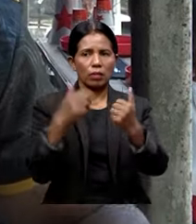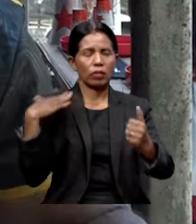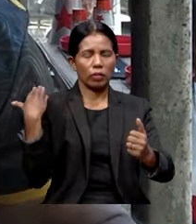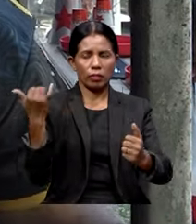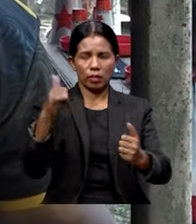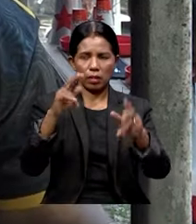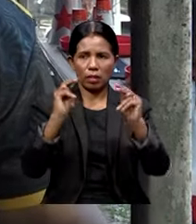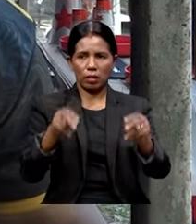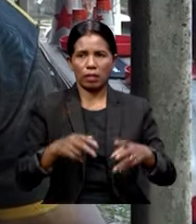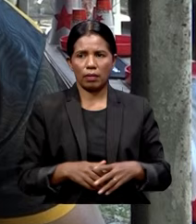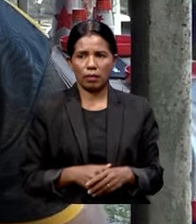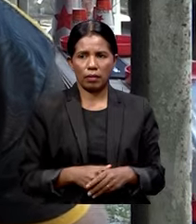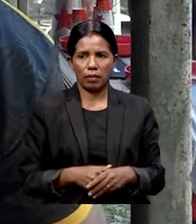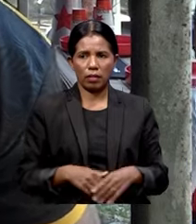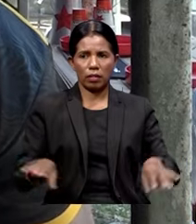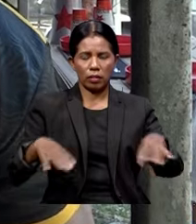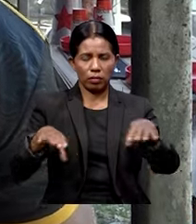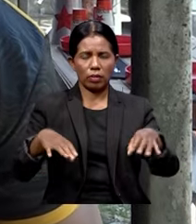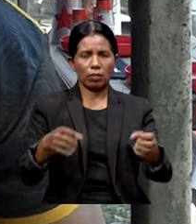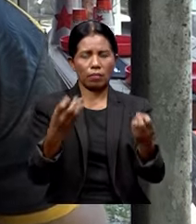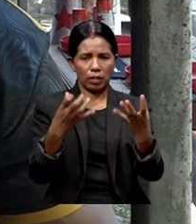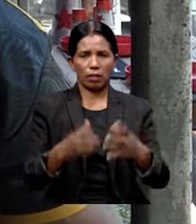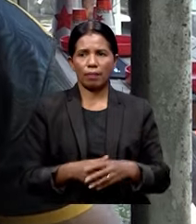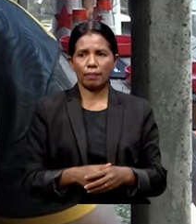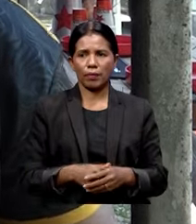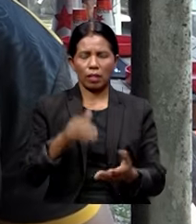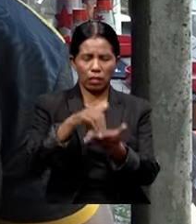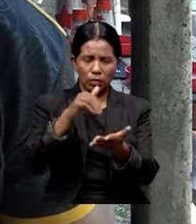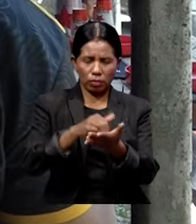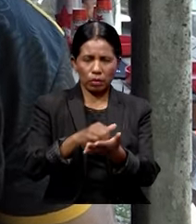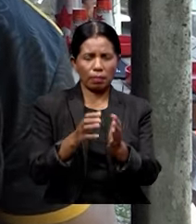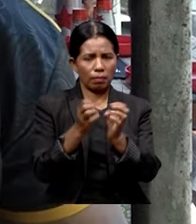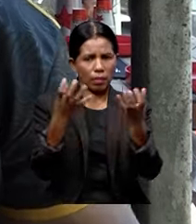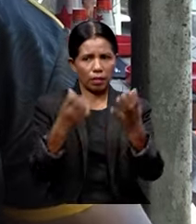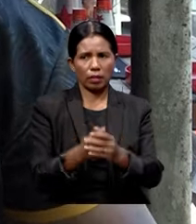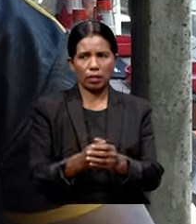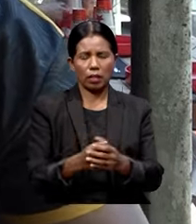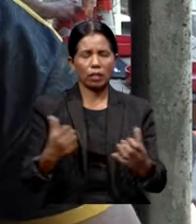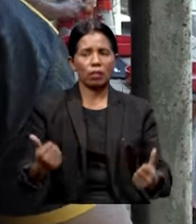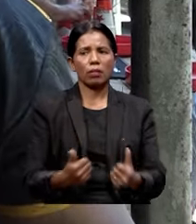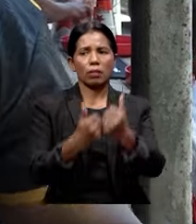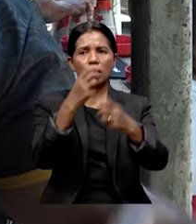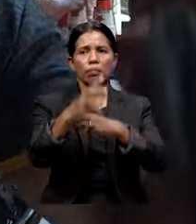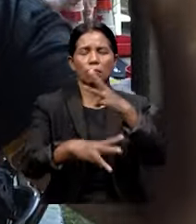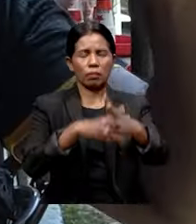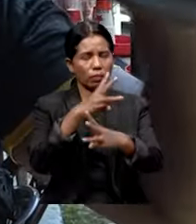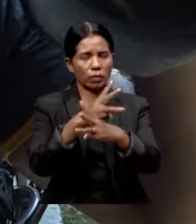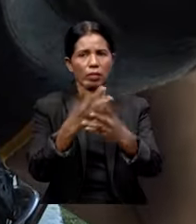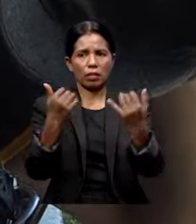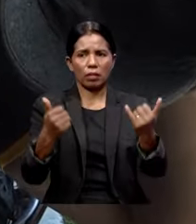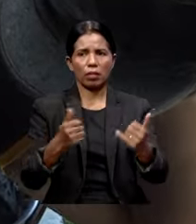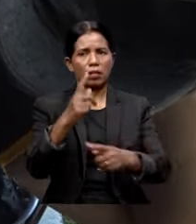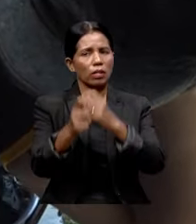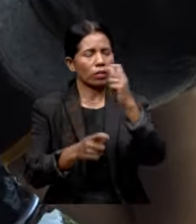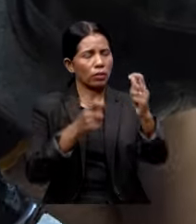tengi servisu extra. Istura makas. Para tu compete mundo ne. Mundo agora mundo teknologi